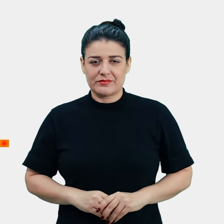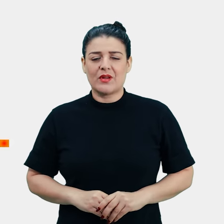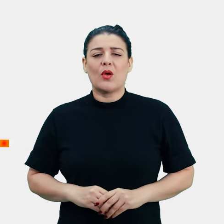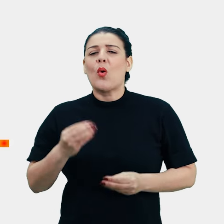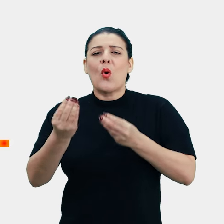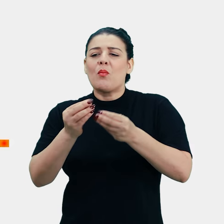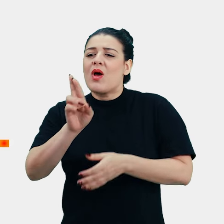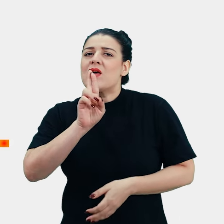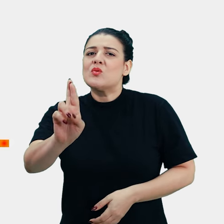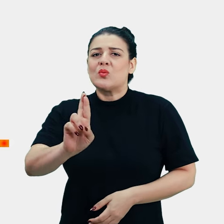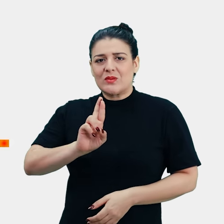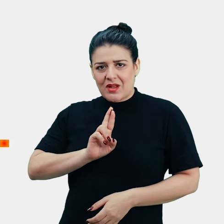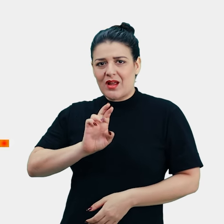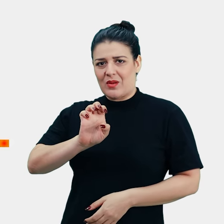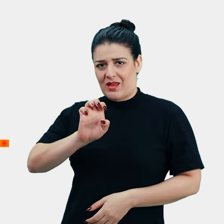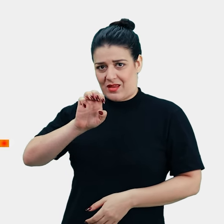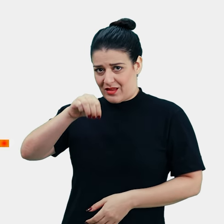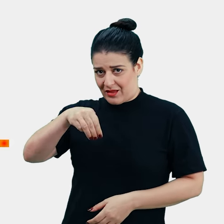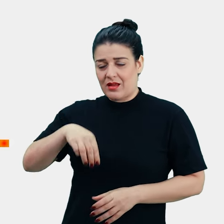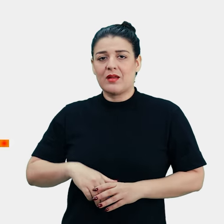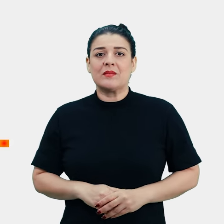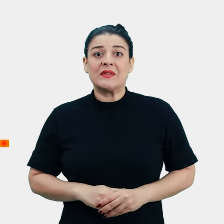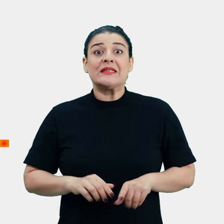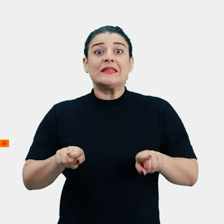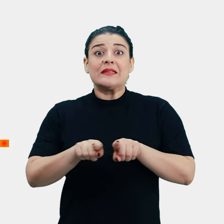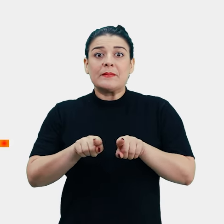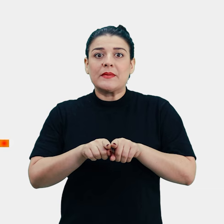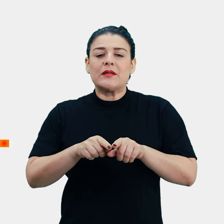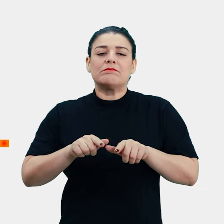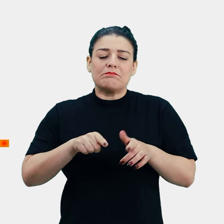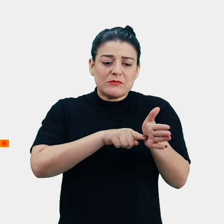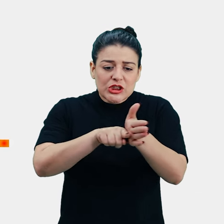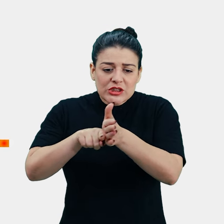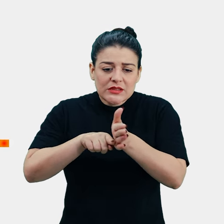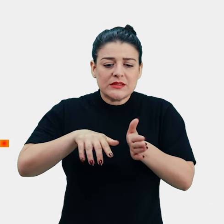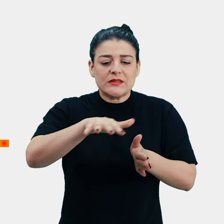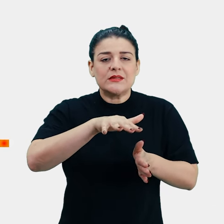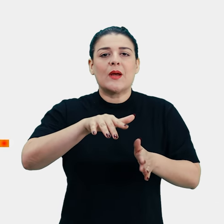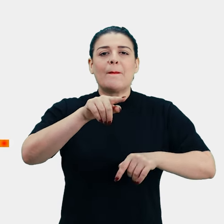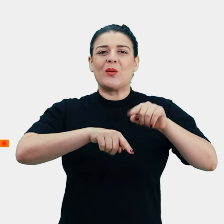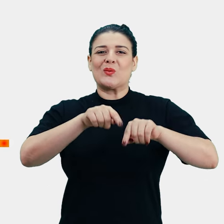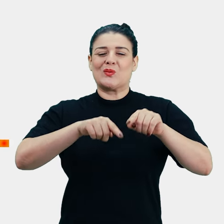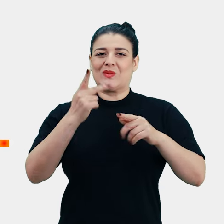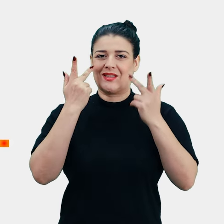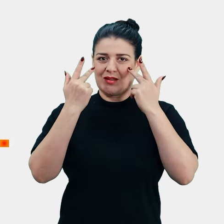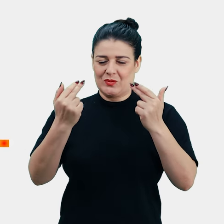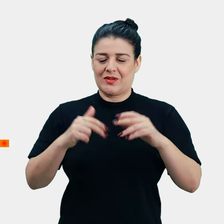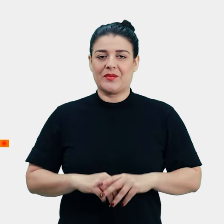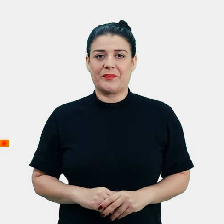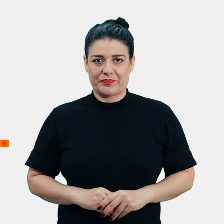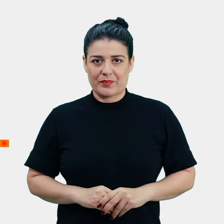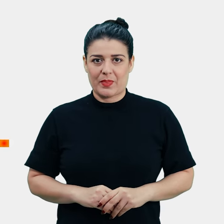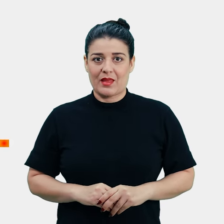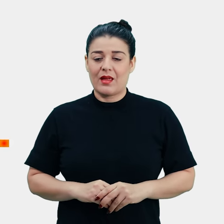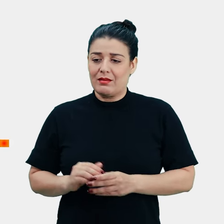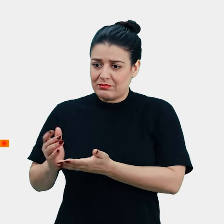espectros de massas, aplicações da espectrometria de massas em pesquisas de produtos naturais, processamento